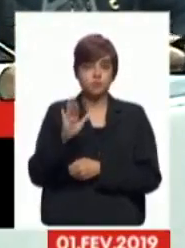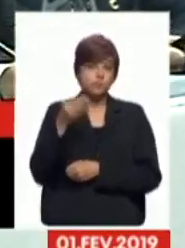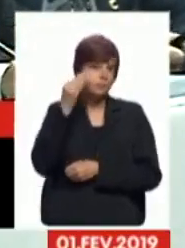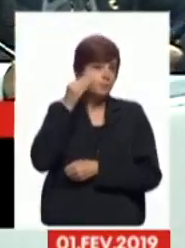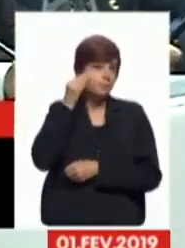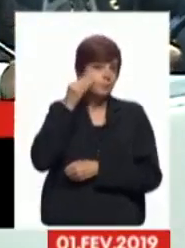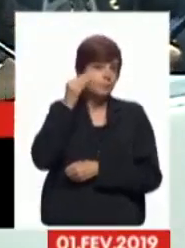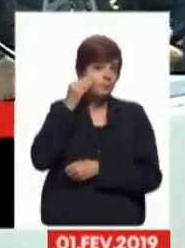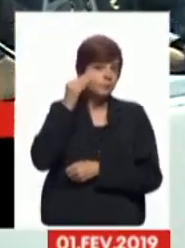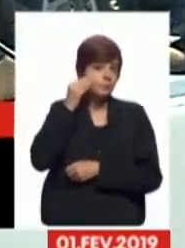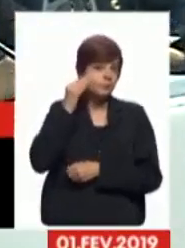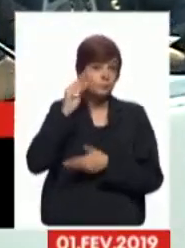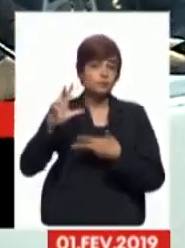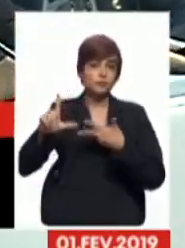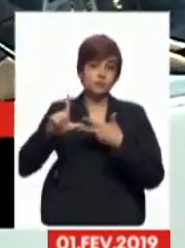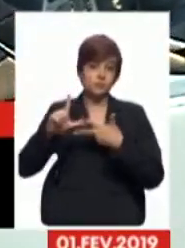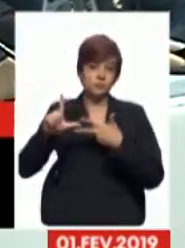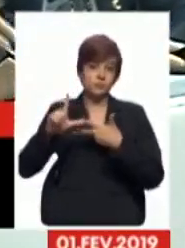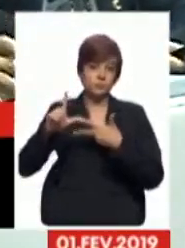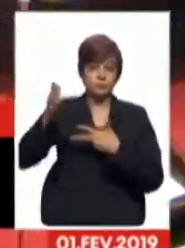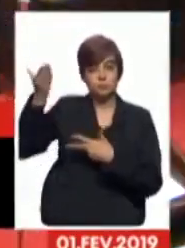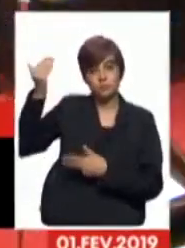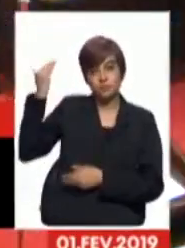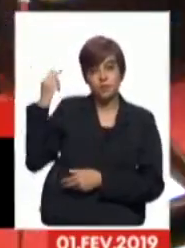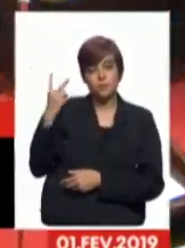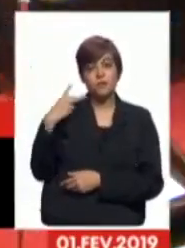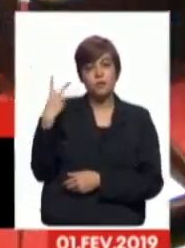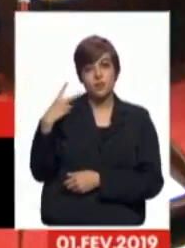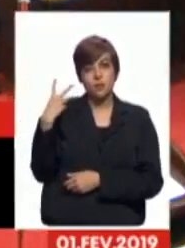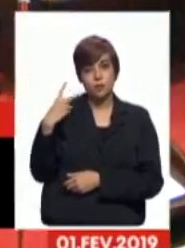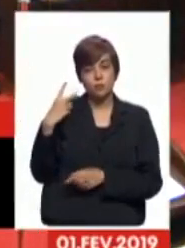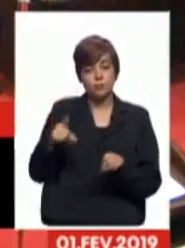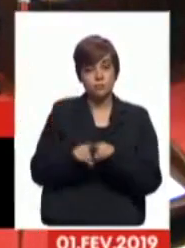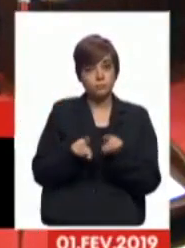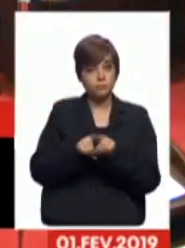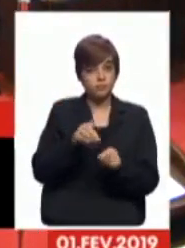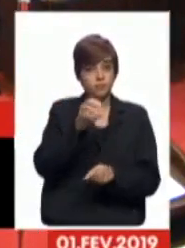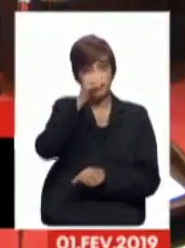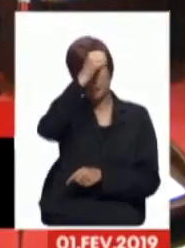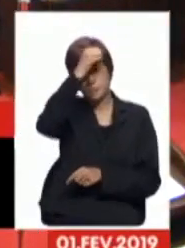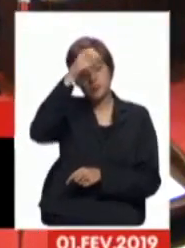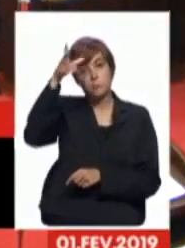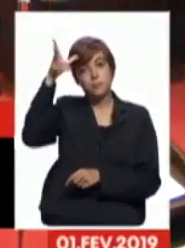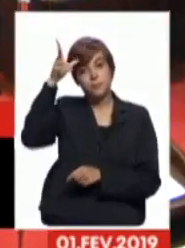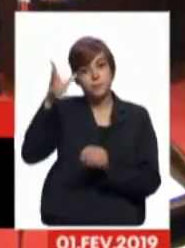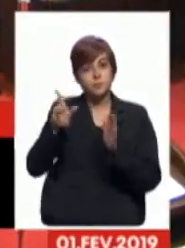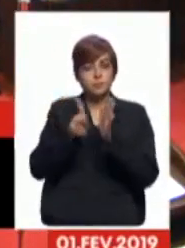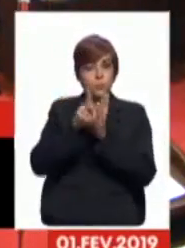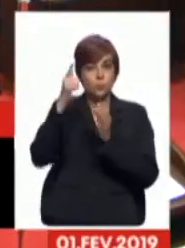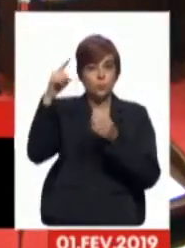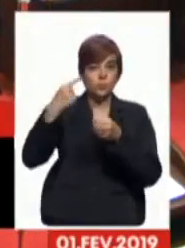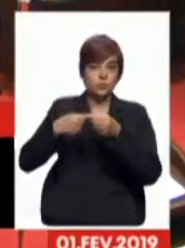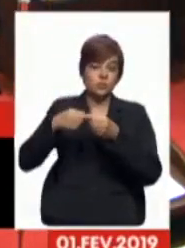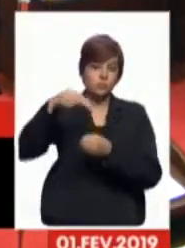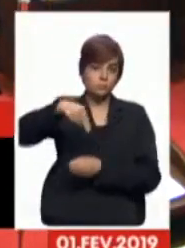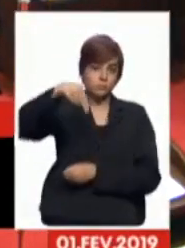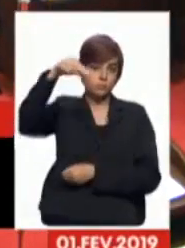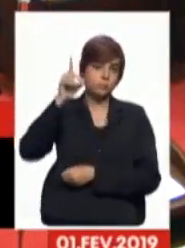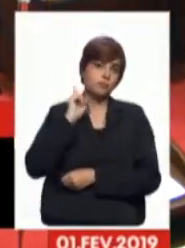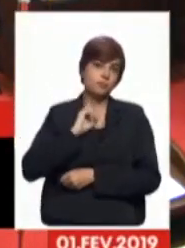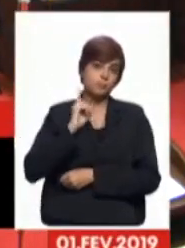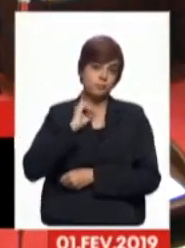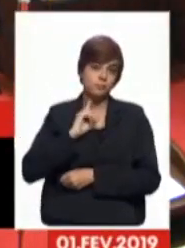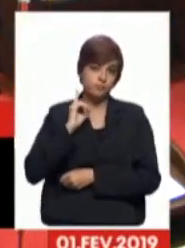em legislativos municipais quando foi vereador e também prefeito de Bonito de Minas, cidade do norte do estado.